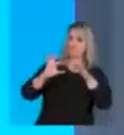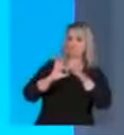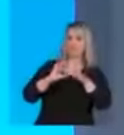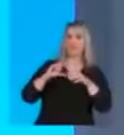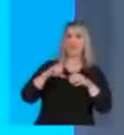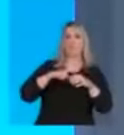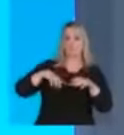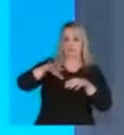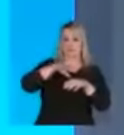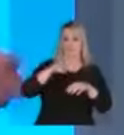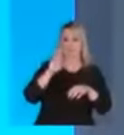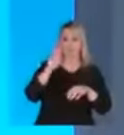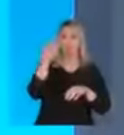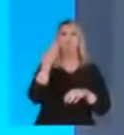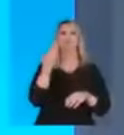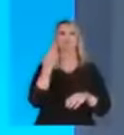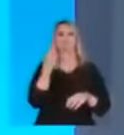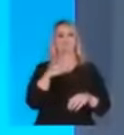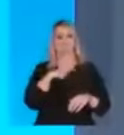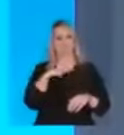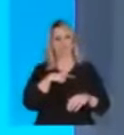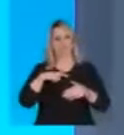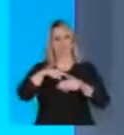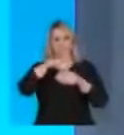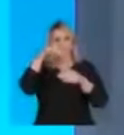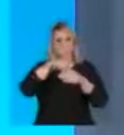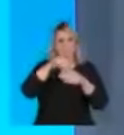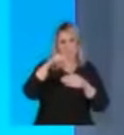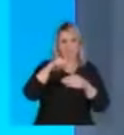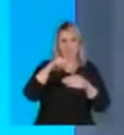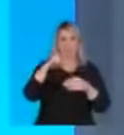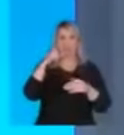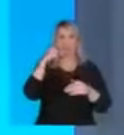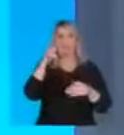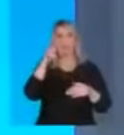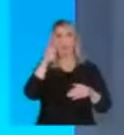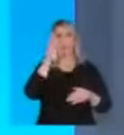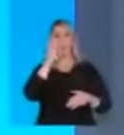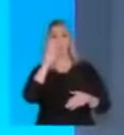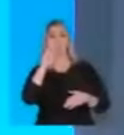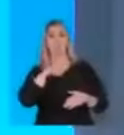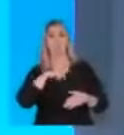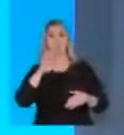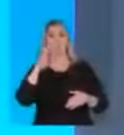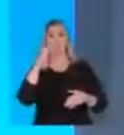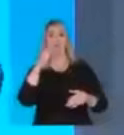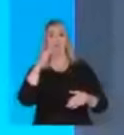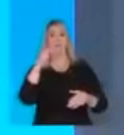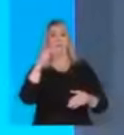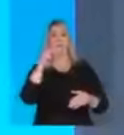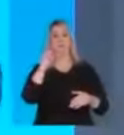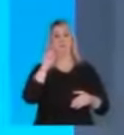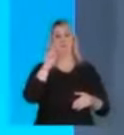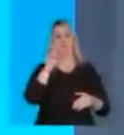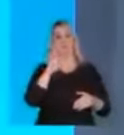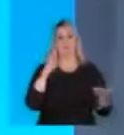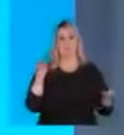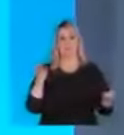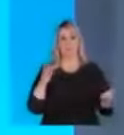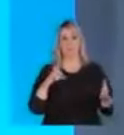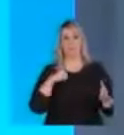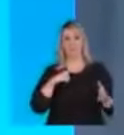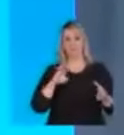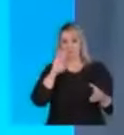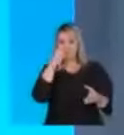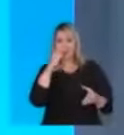traidor nessa aliança teve traidor no PMDB teve traidor no prb teve traidor no PSD teve traidor em alianças